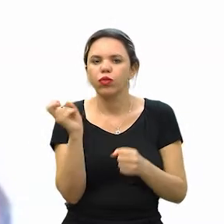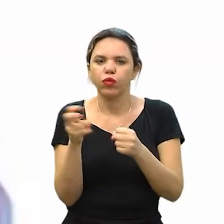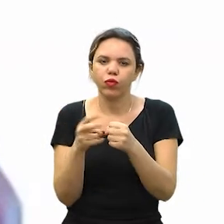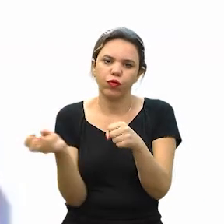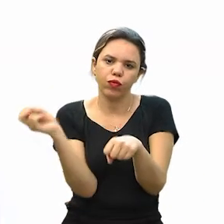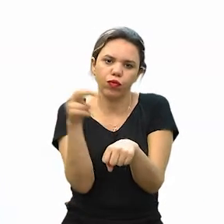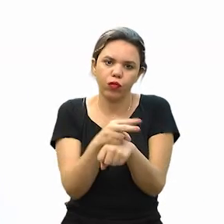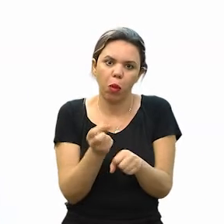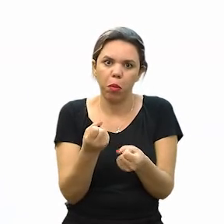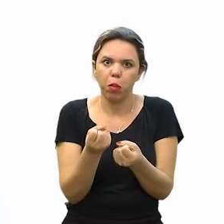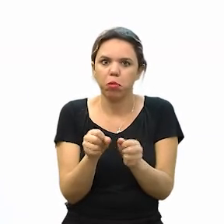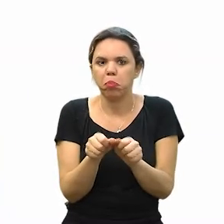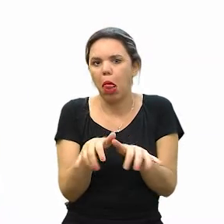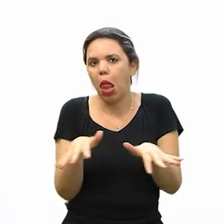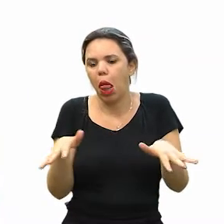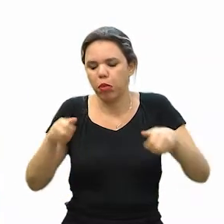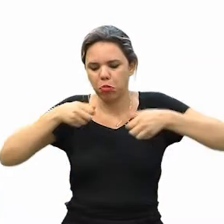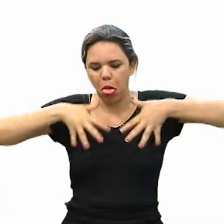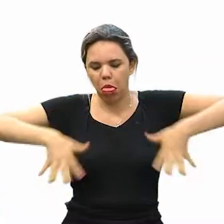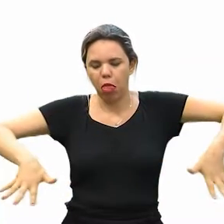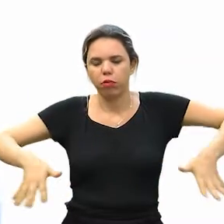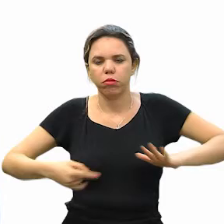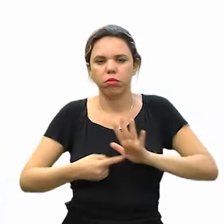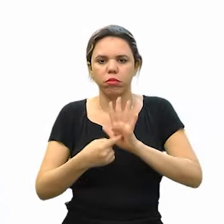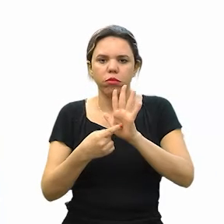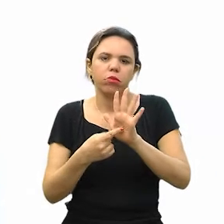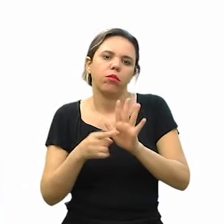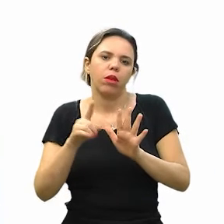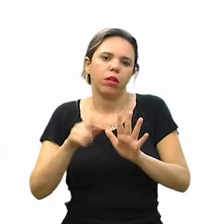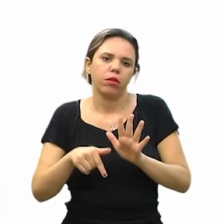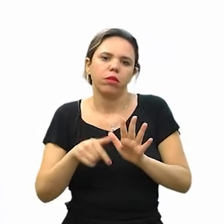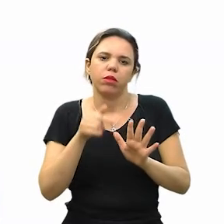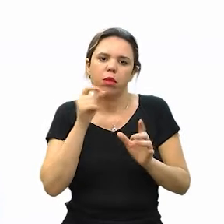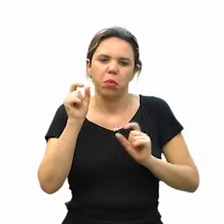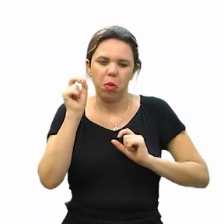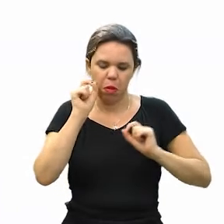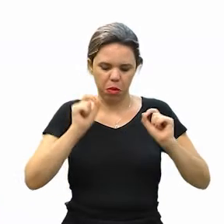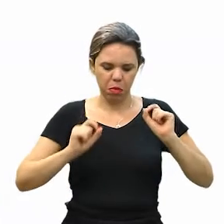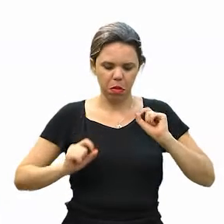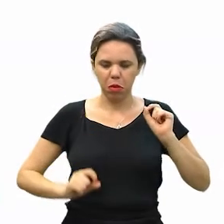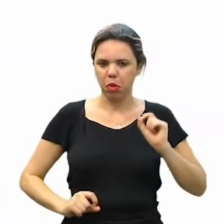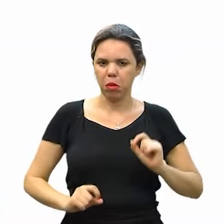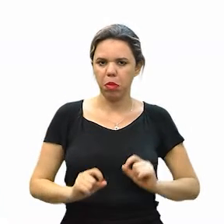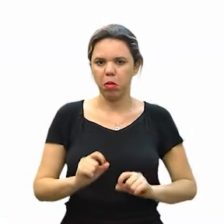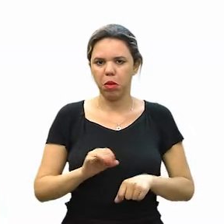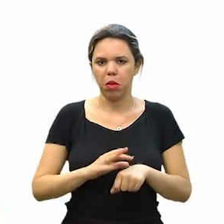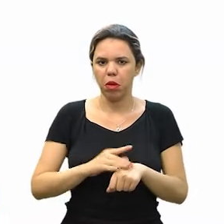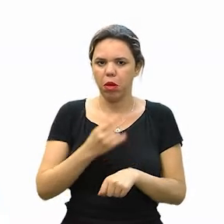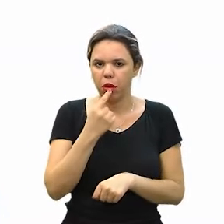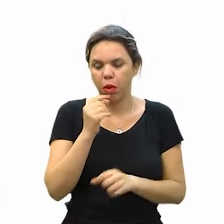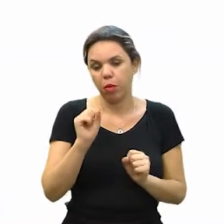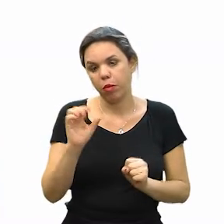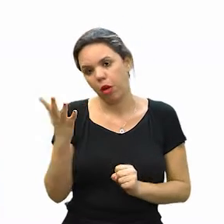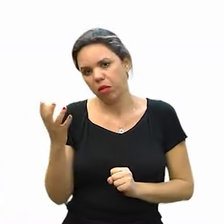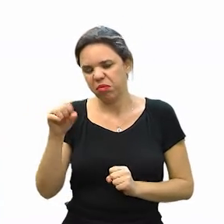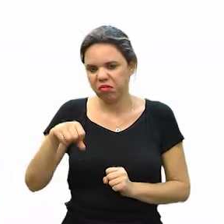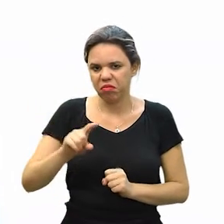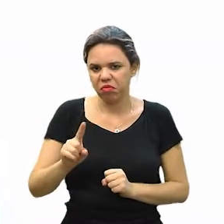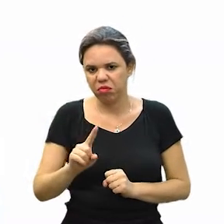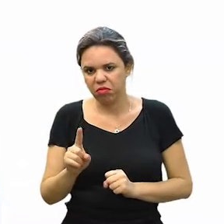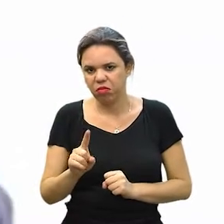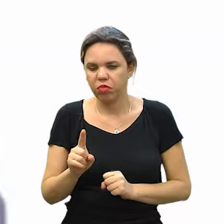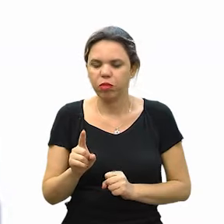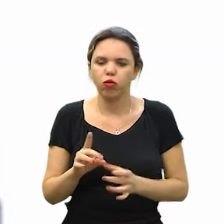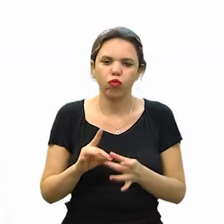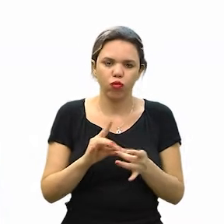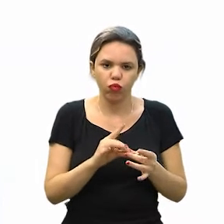com que o vírus volte a se multiplicar. E aí ele se manifesta com essas lesões na pele, que podem ou não